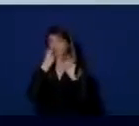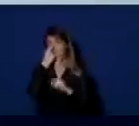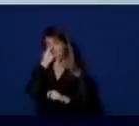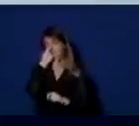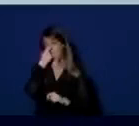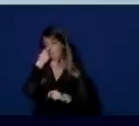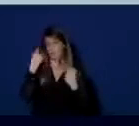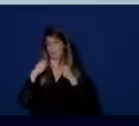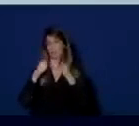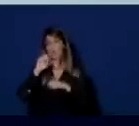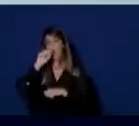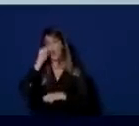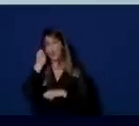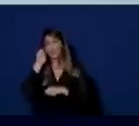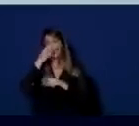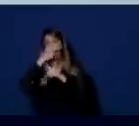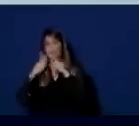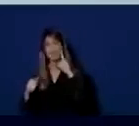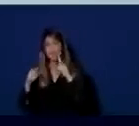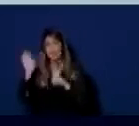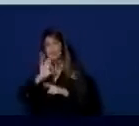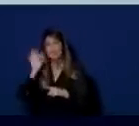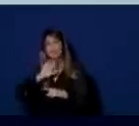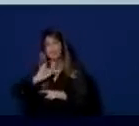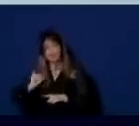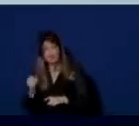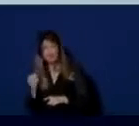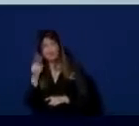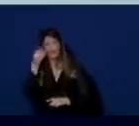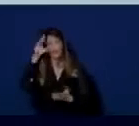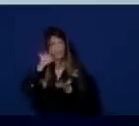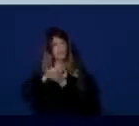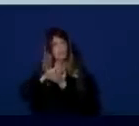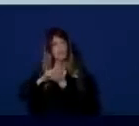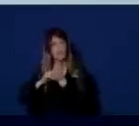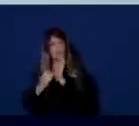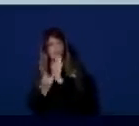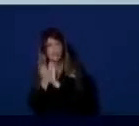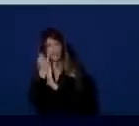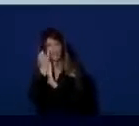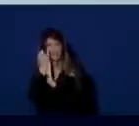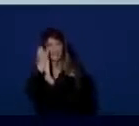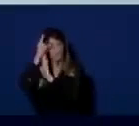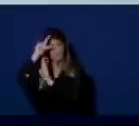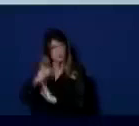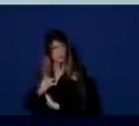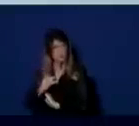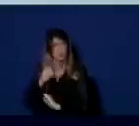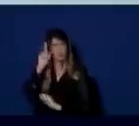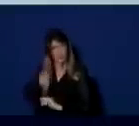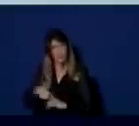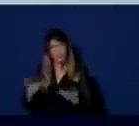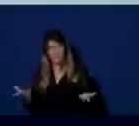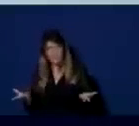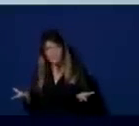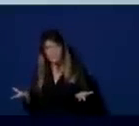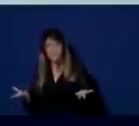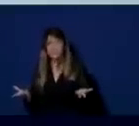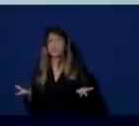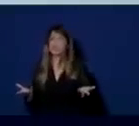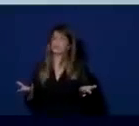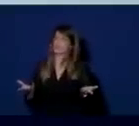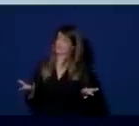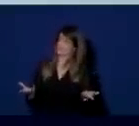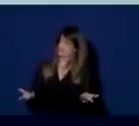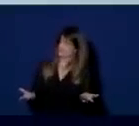de 8,5% de juro real para trazer a inflação para baixo, é isso mesmo? Então,